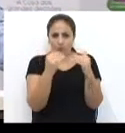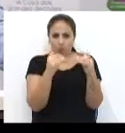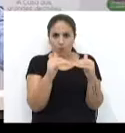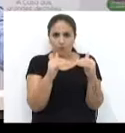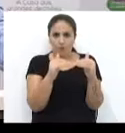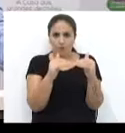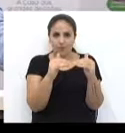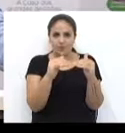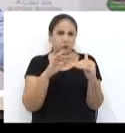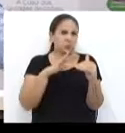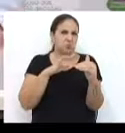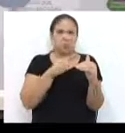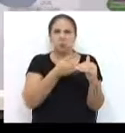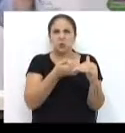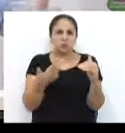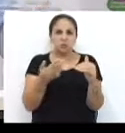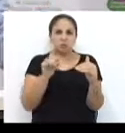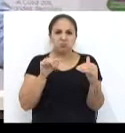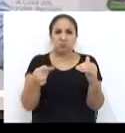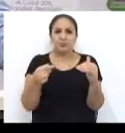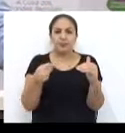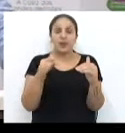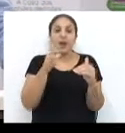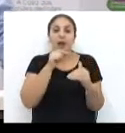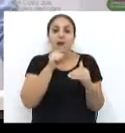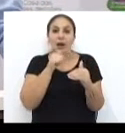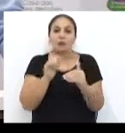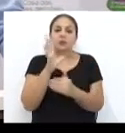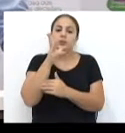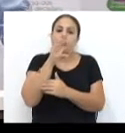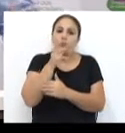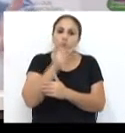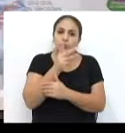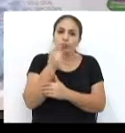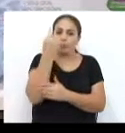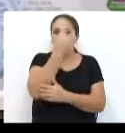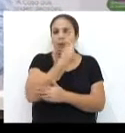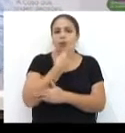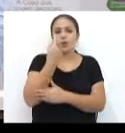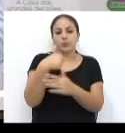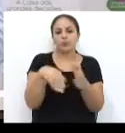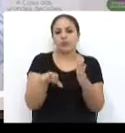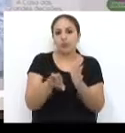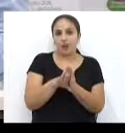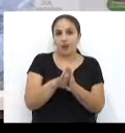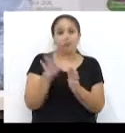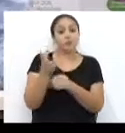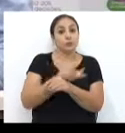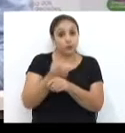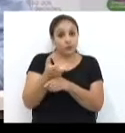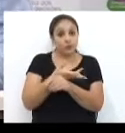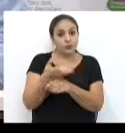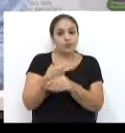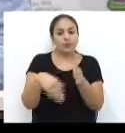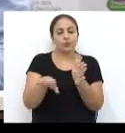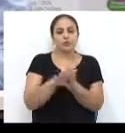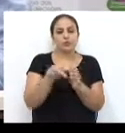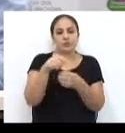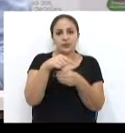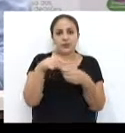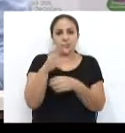com tantos mil litros de água, leva mais de uma hora para chegar, indo rápido, para chegar até a cidade